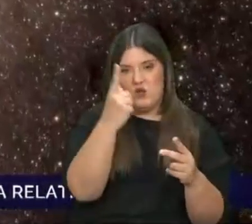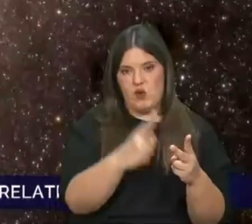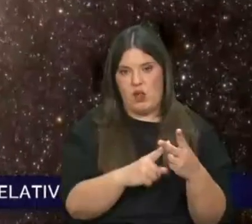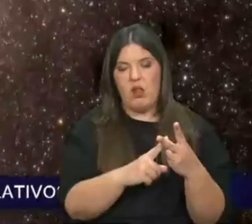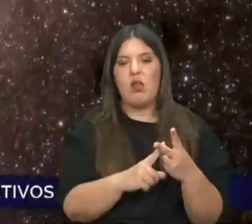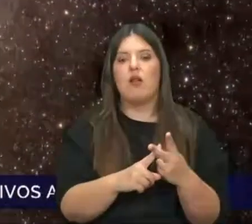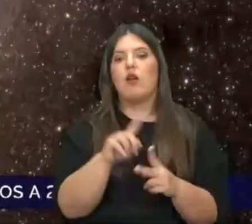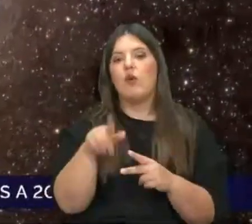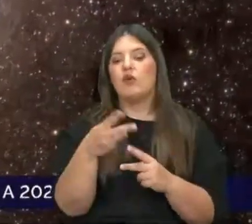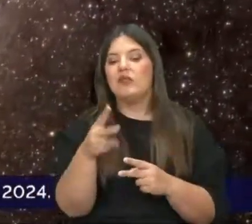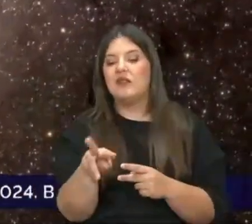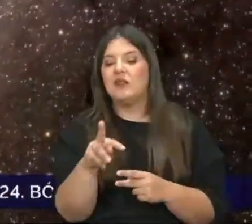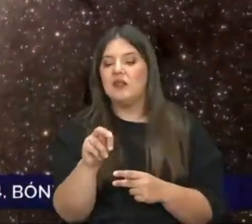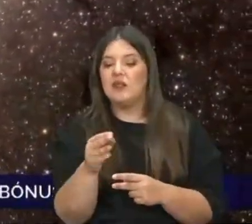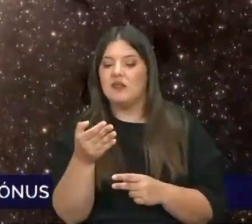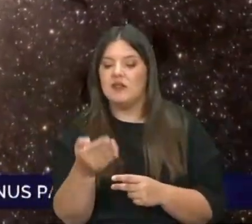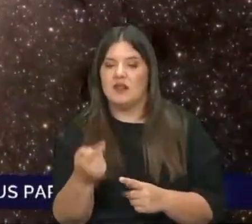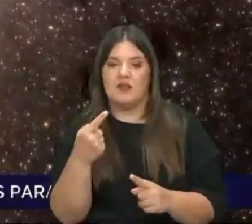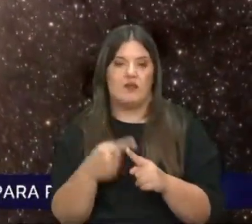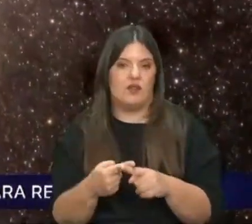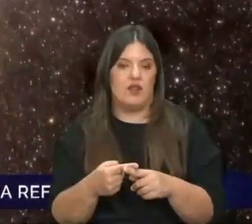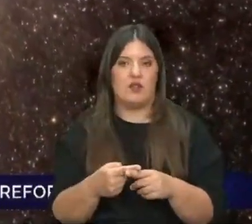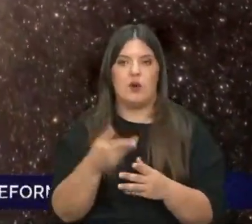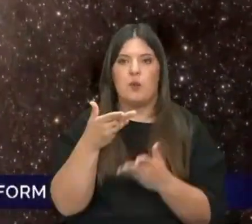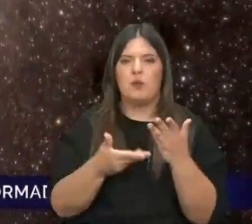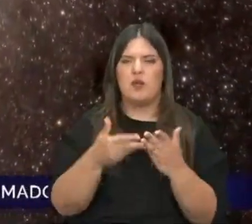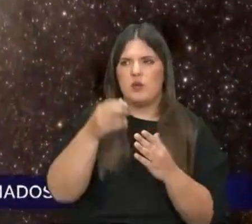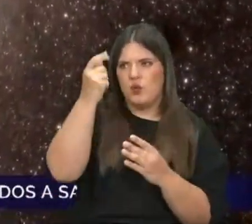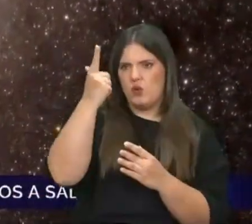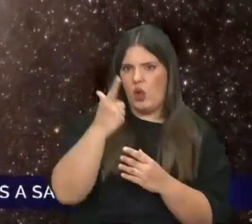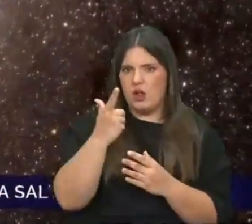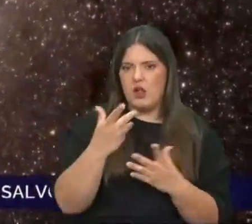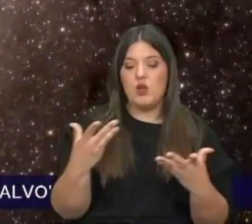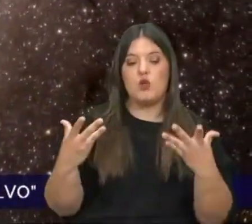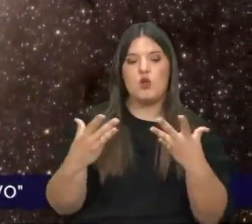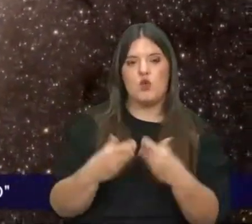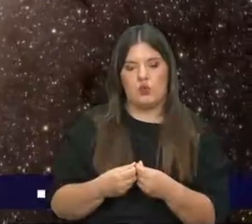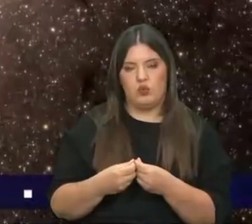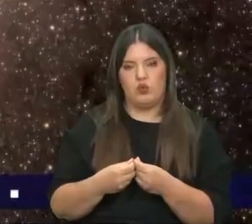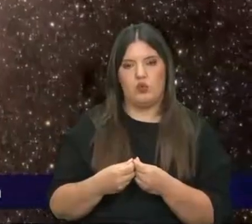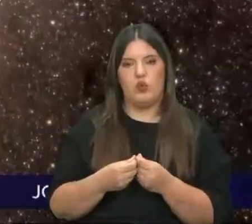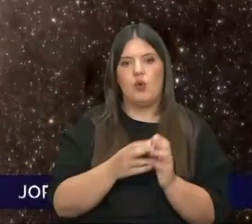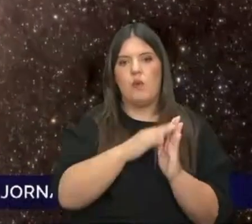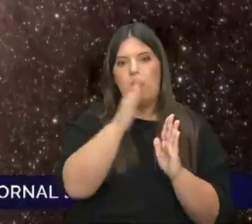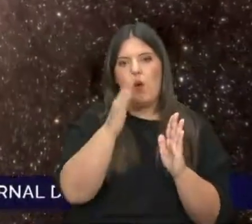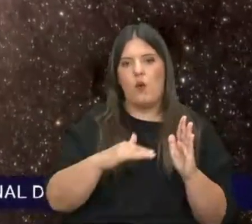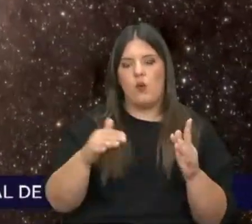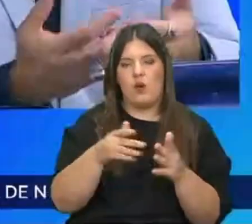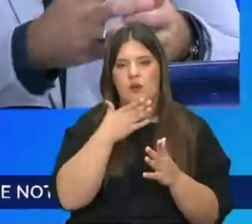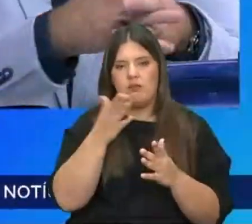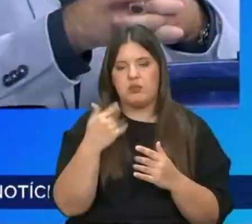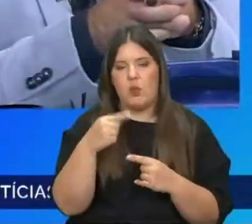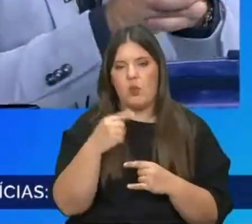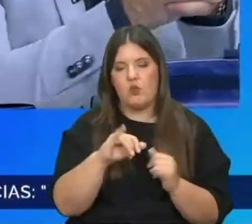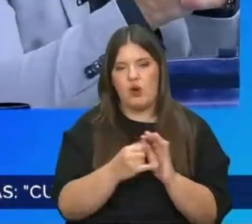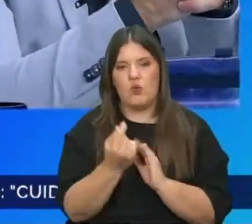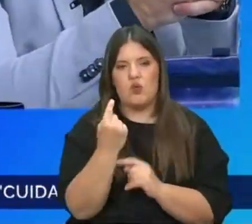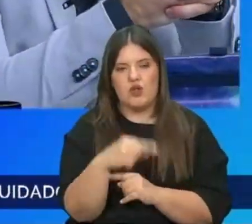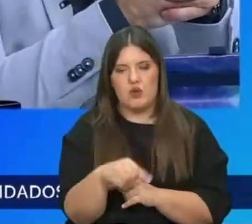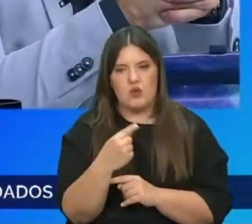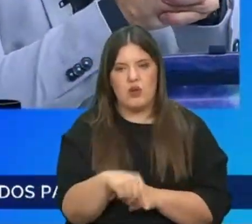com 137 vezes a massa do Sol, e que juntos então formaram uma onda gigante, um buraco único